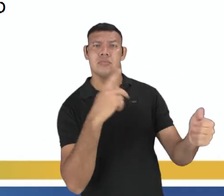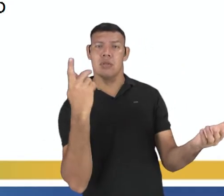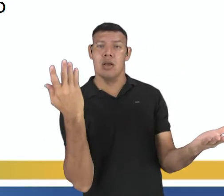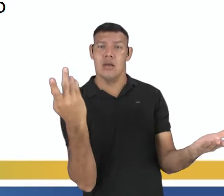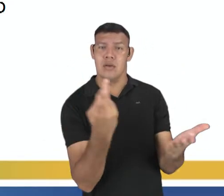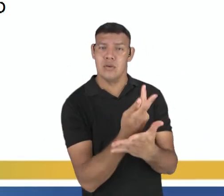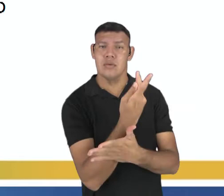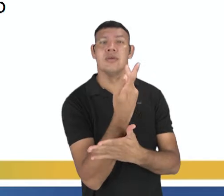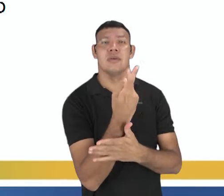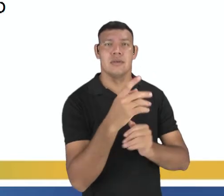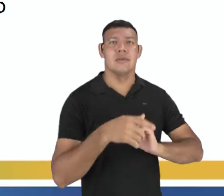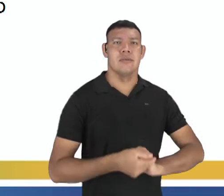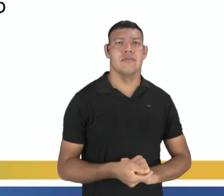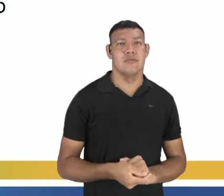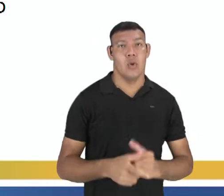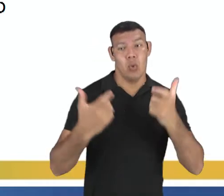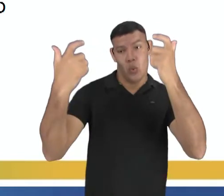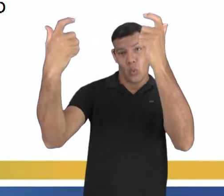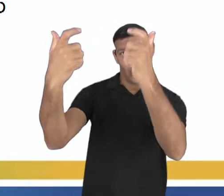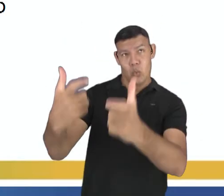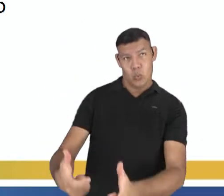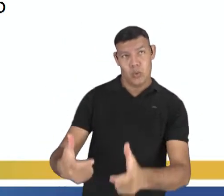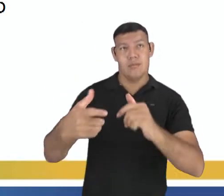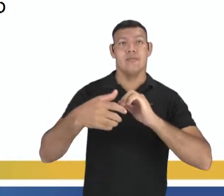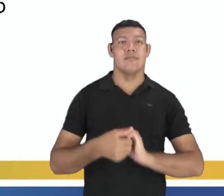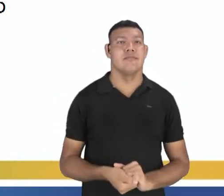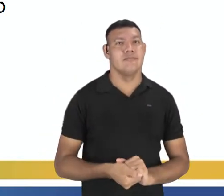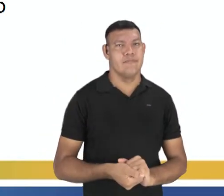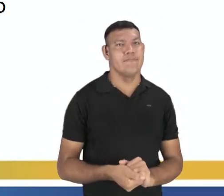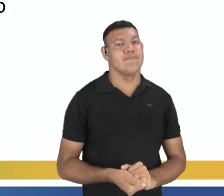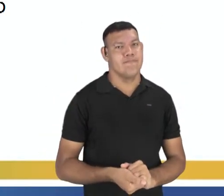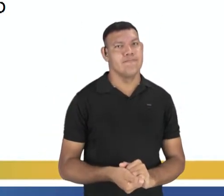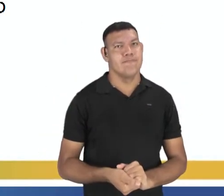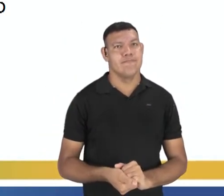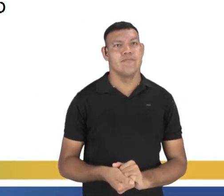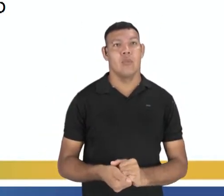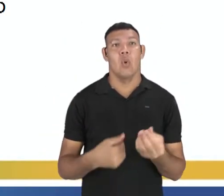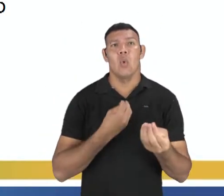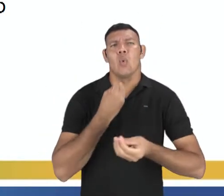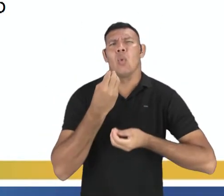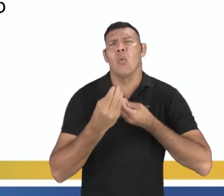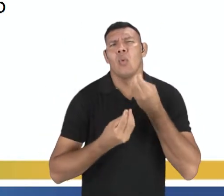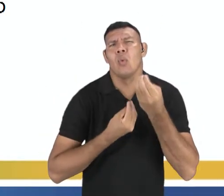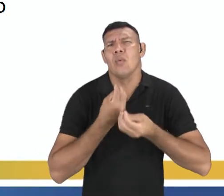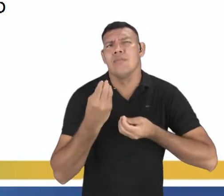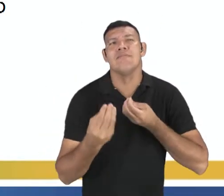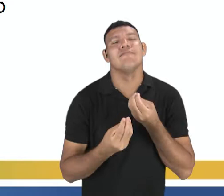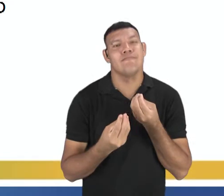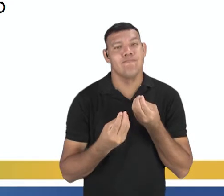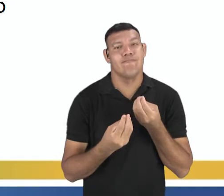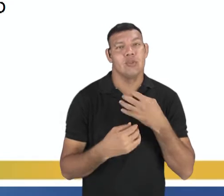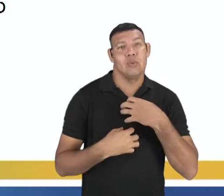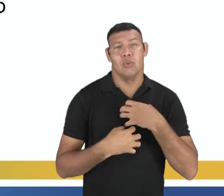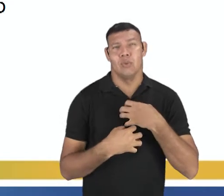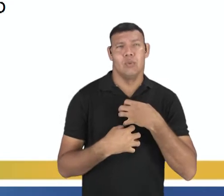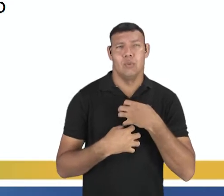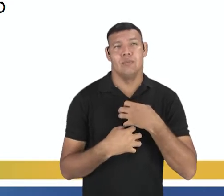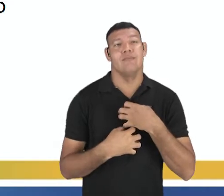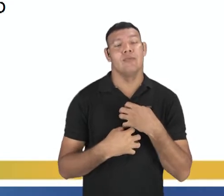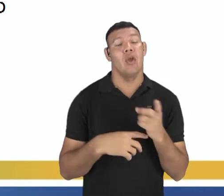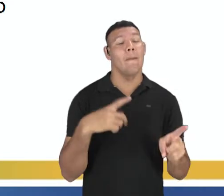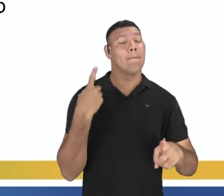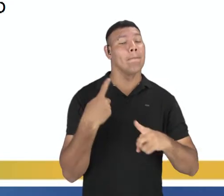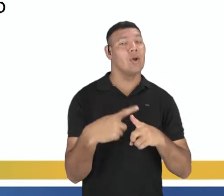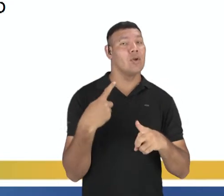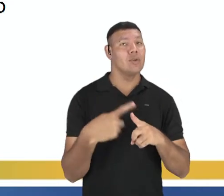o fato. Onde? O local que aconteceu o episódio. Como? O modo que ocorreu o evento. E